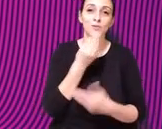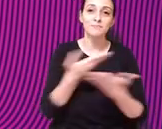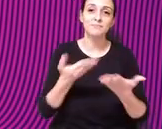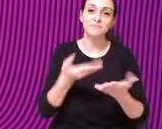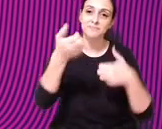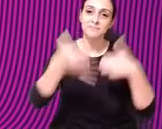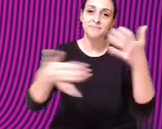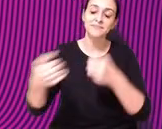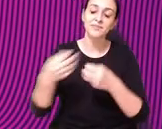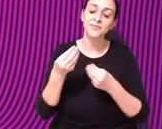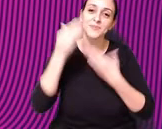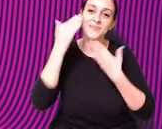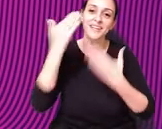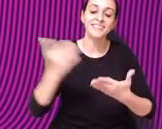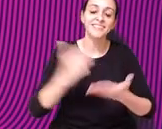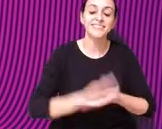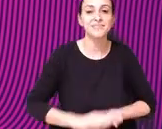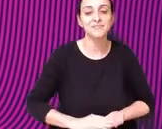Muito obrigado.